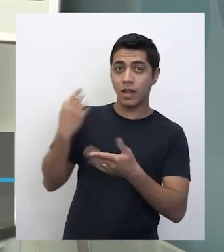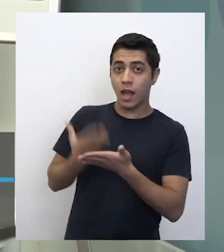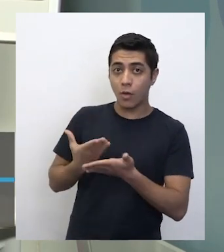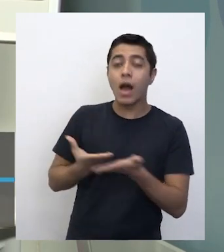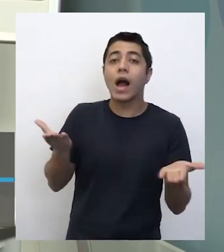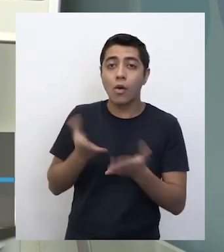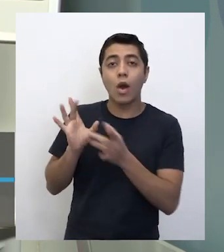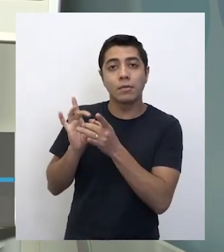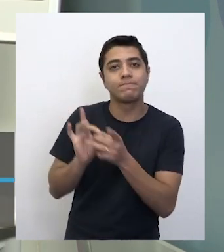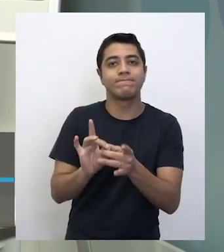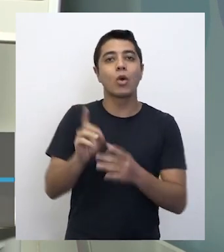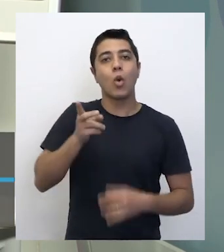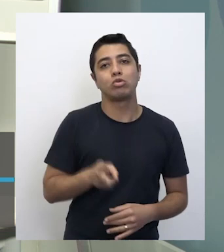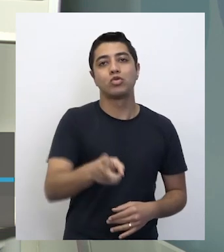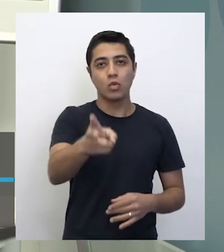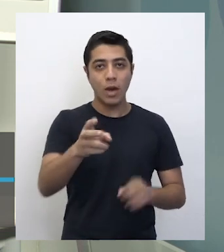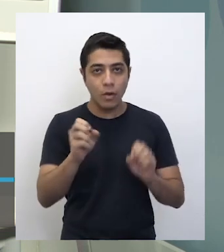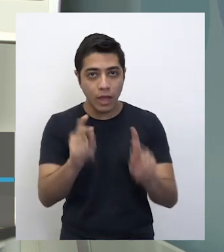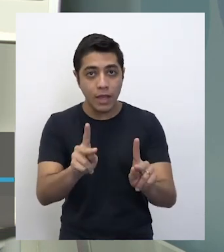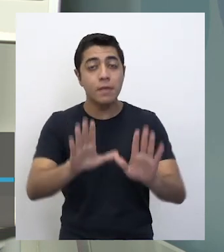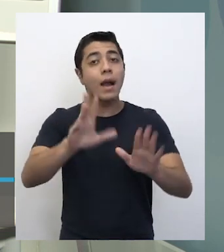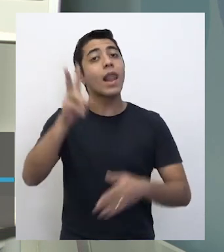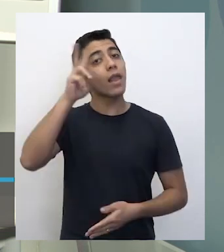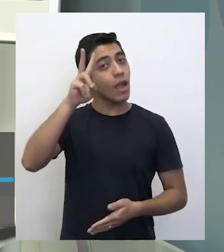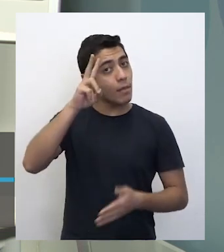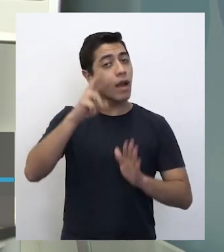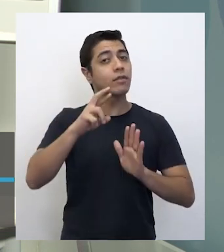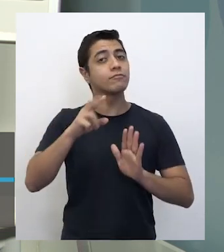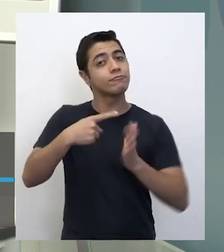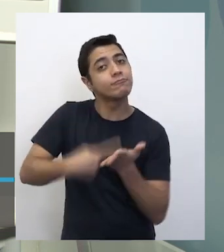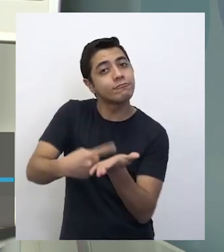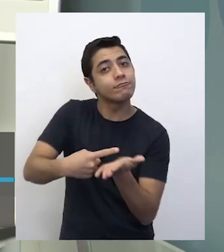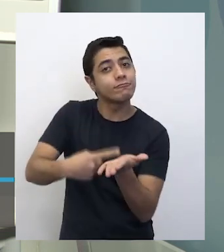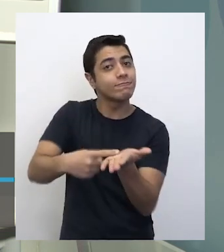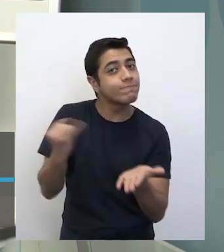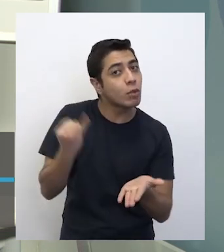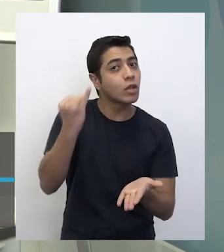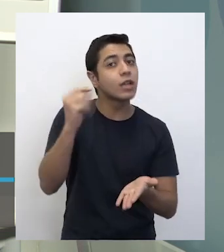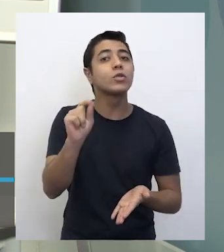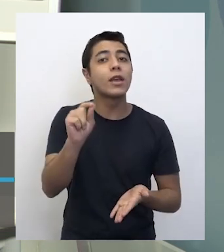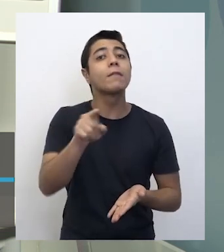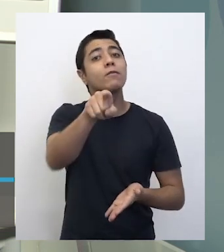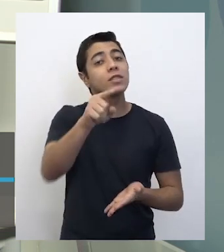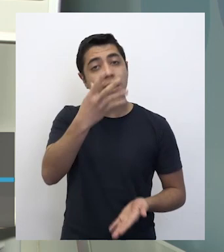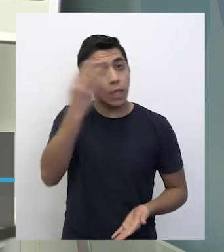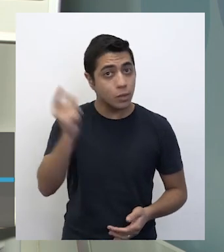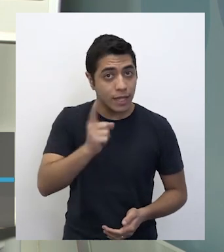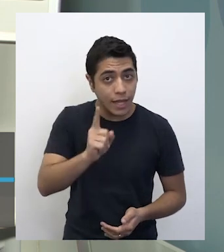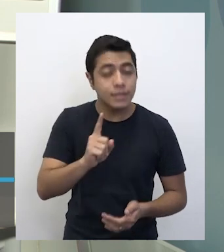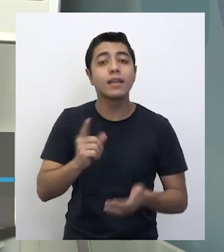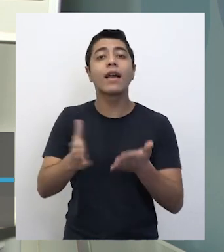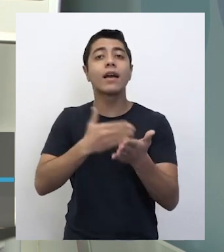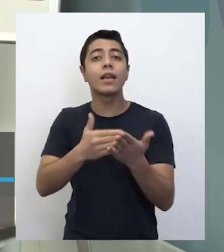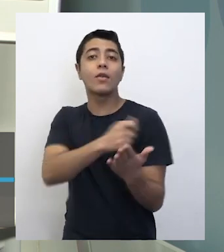nossos combinados. Qual é o nosso combinado? É que vocês vão ter o caderno do estudante em mãos, né? Que é o volume 2 que